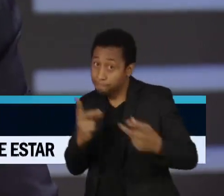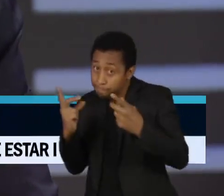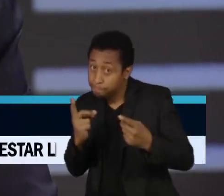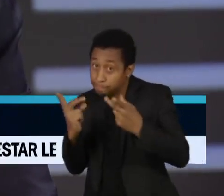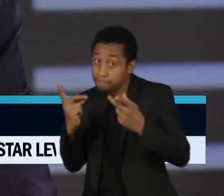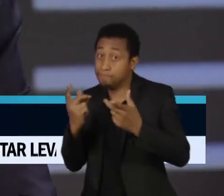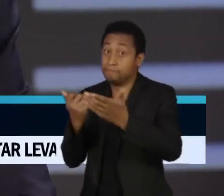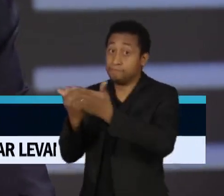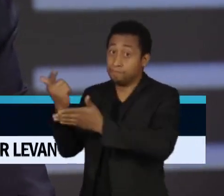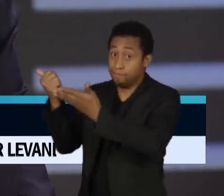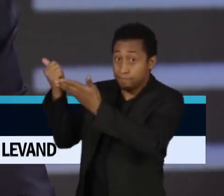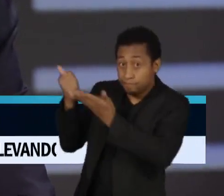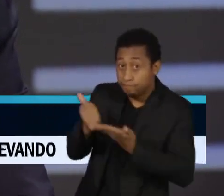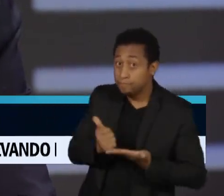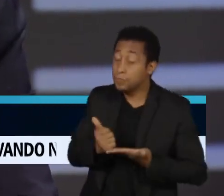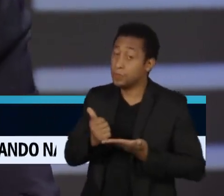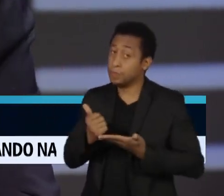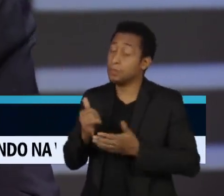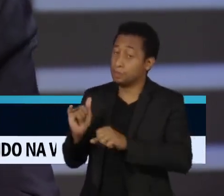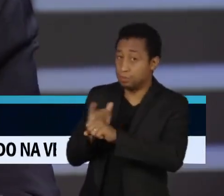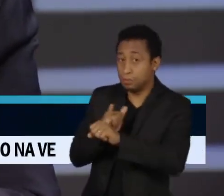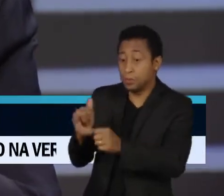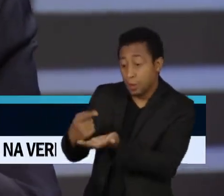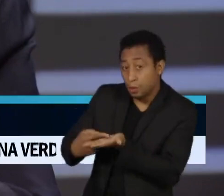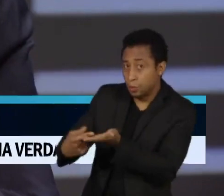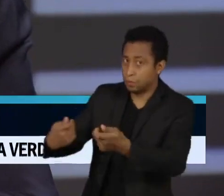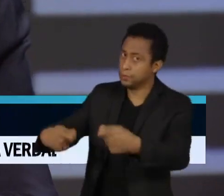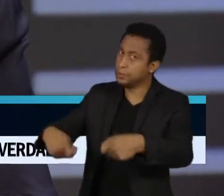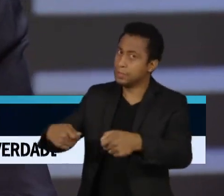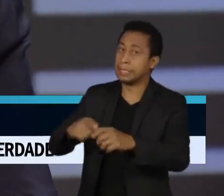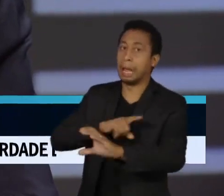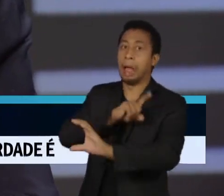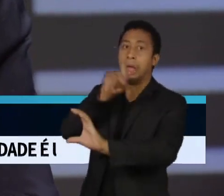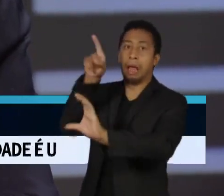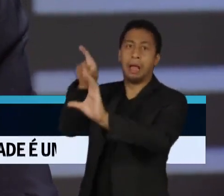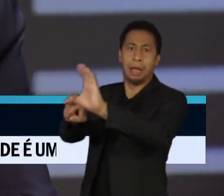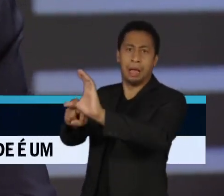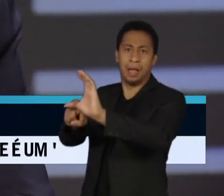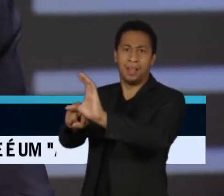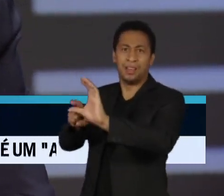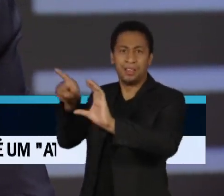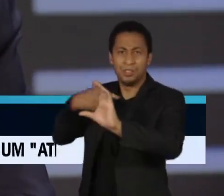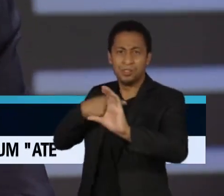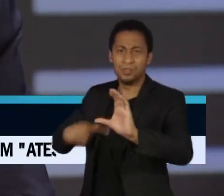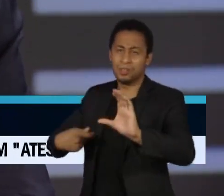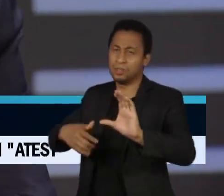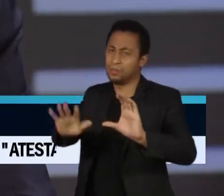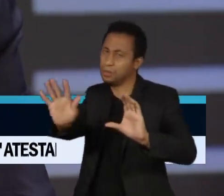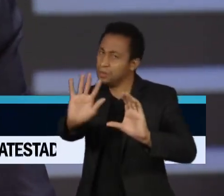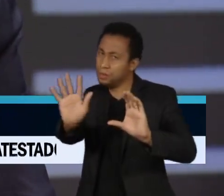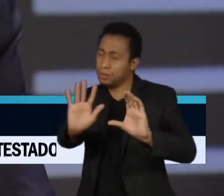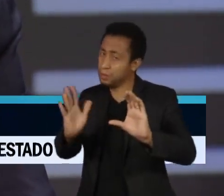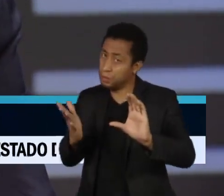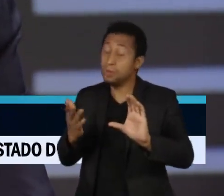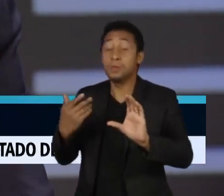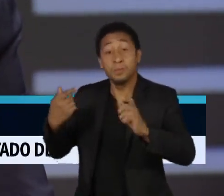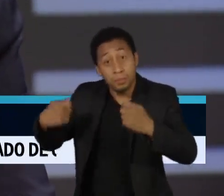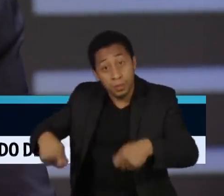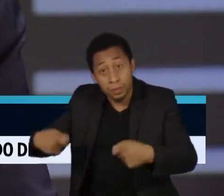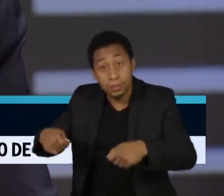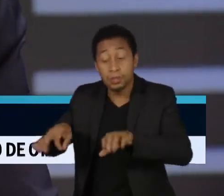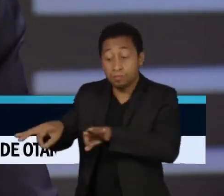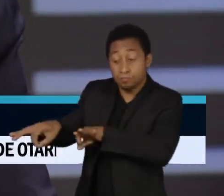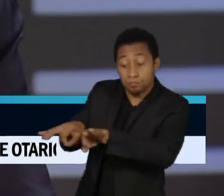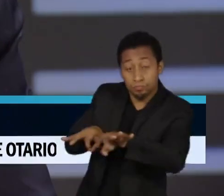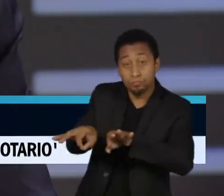né? Não ser tão dependente do mercado chinês, que para nós é importantíssimo, mas, por outro lado, qualificar as nossas importações